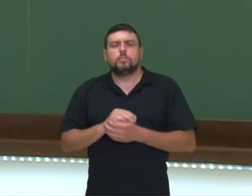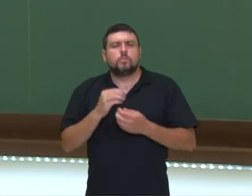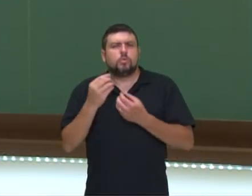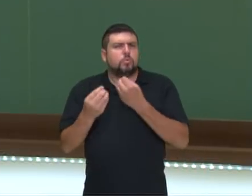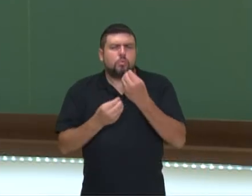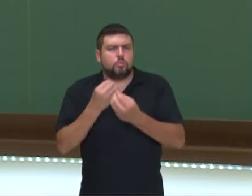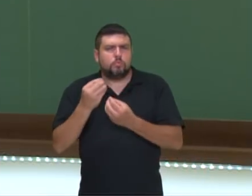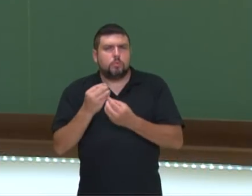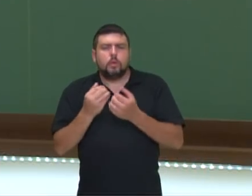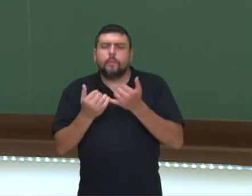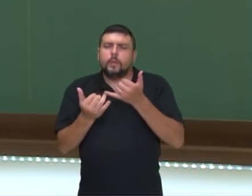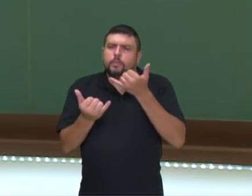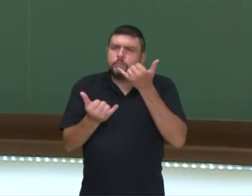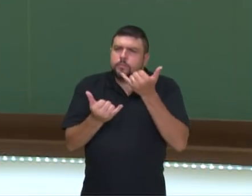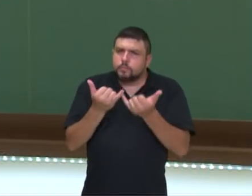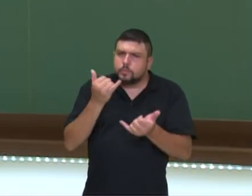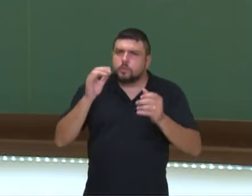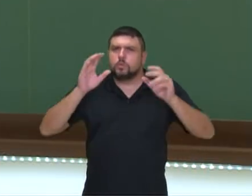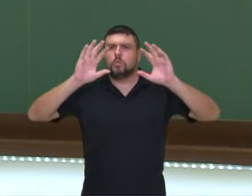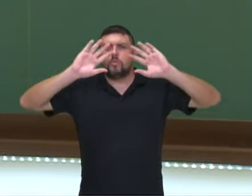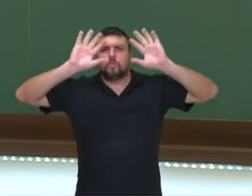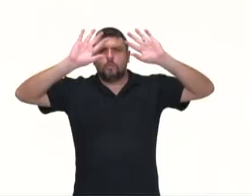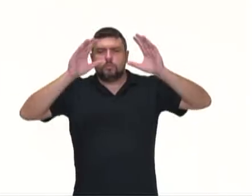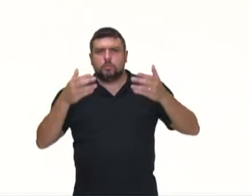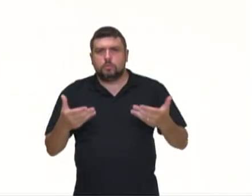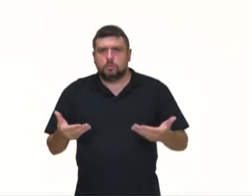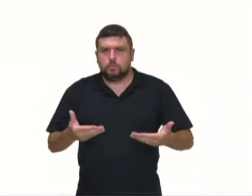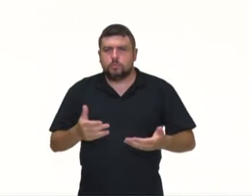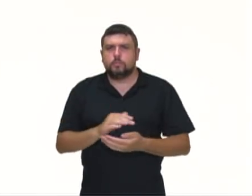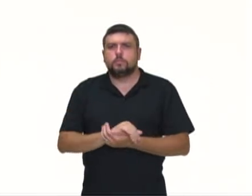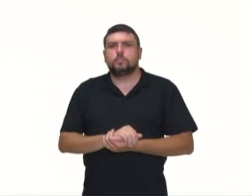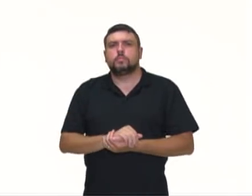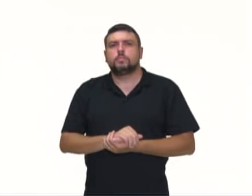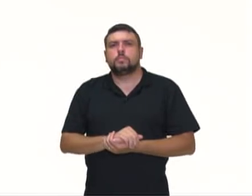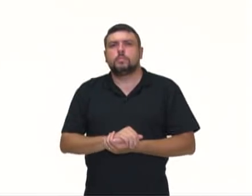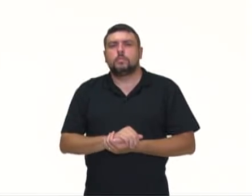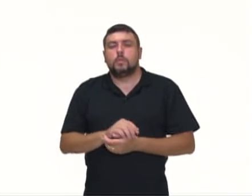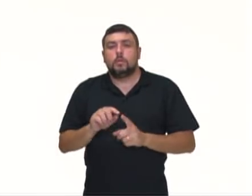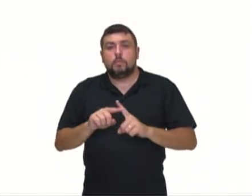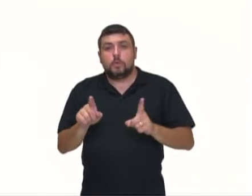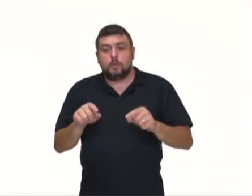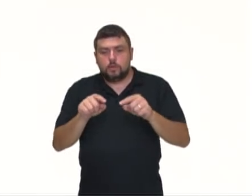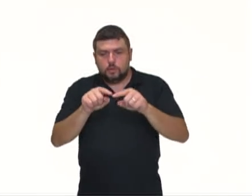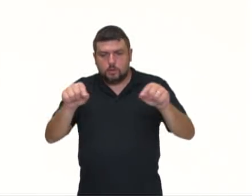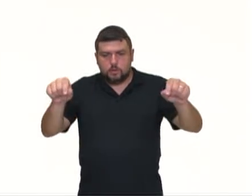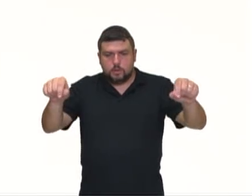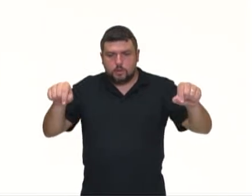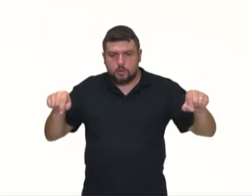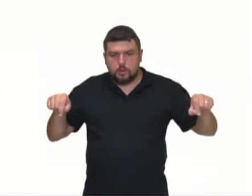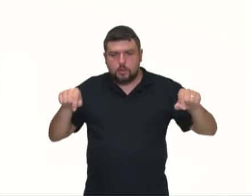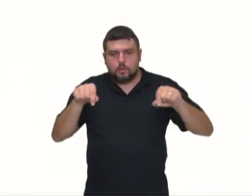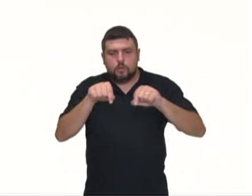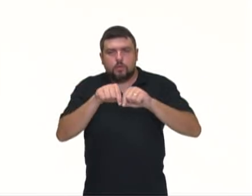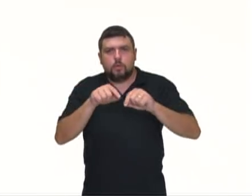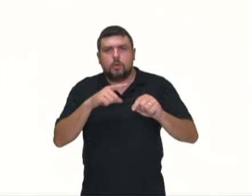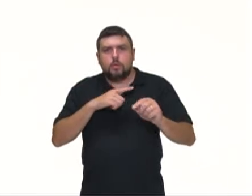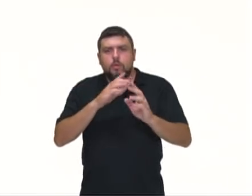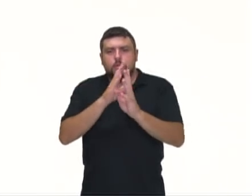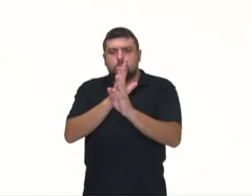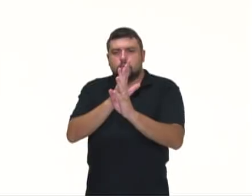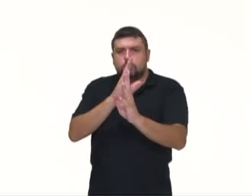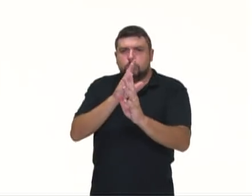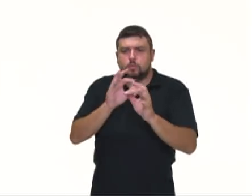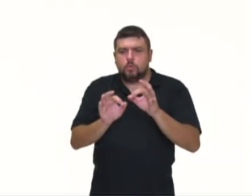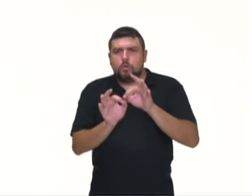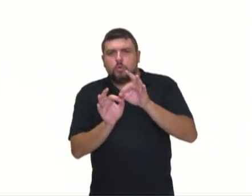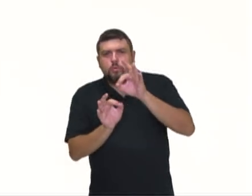era muito parecido com o voleibol que a gente tem nos dias atuais. Porém, a quadra era dividida por uma rede com uma altura